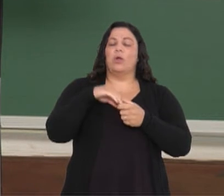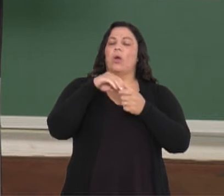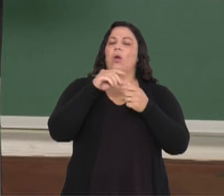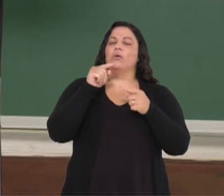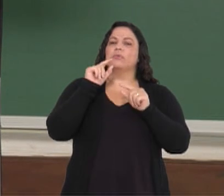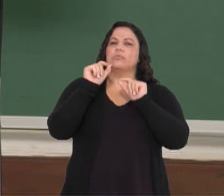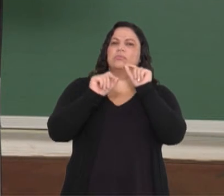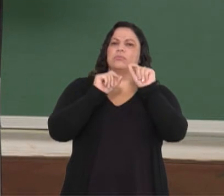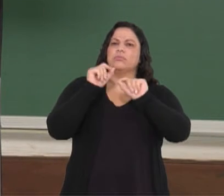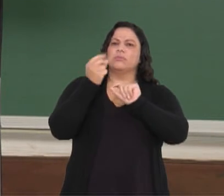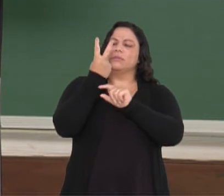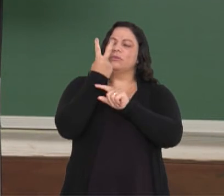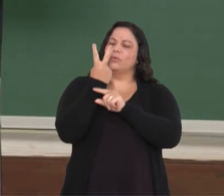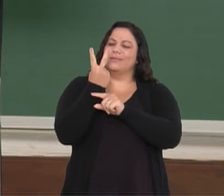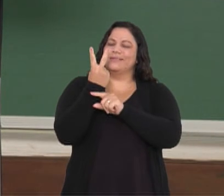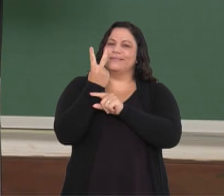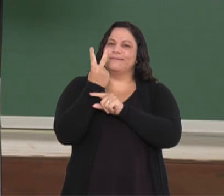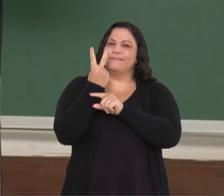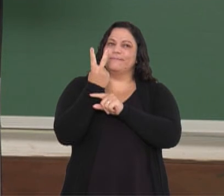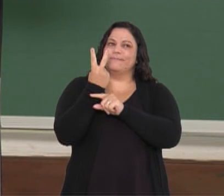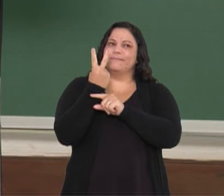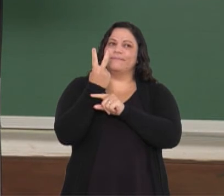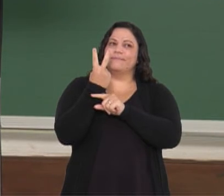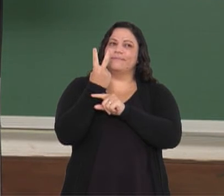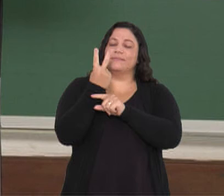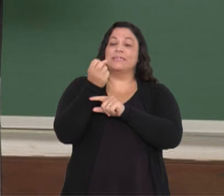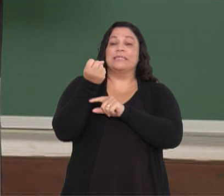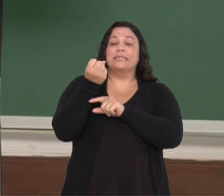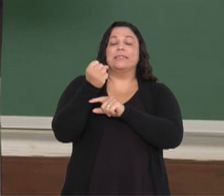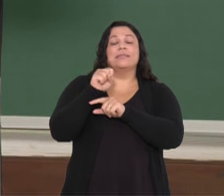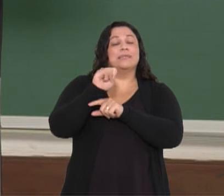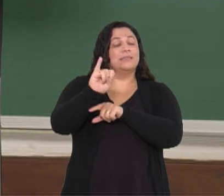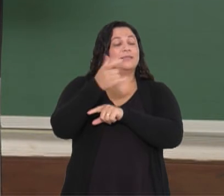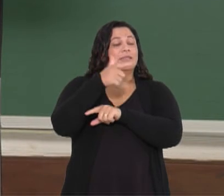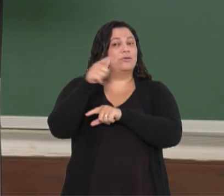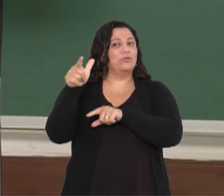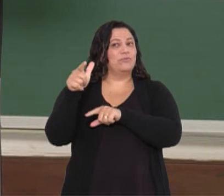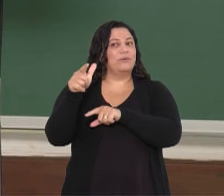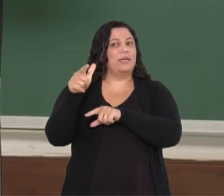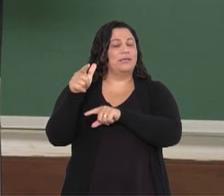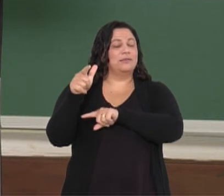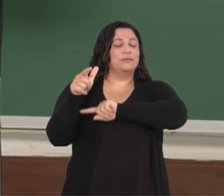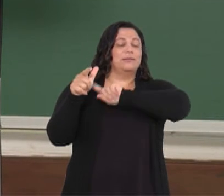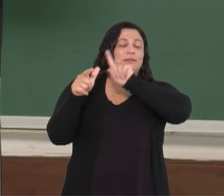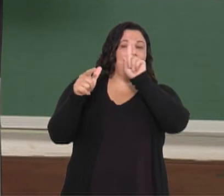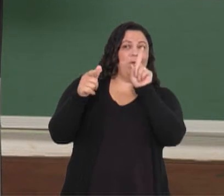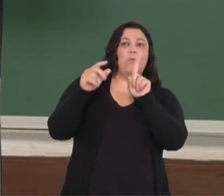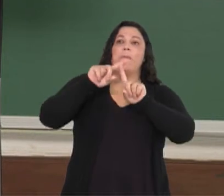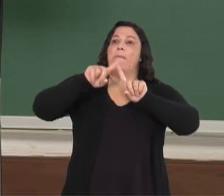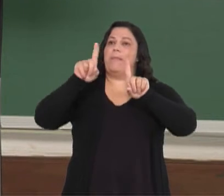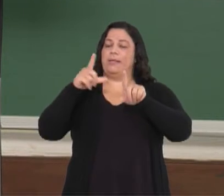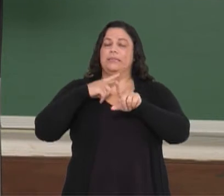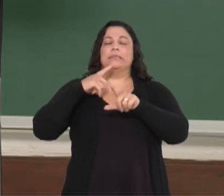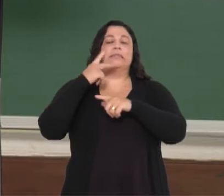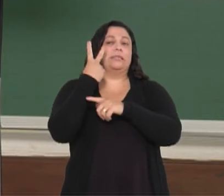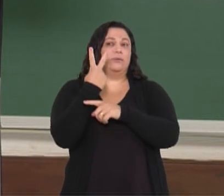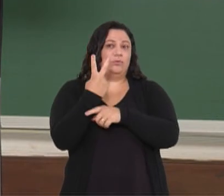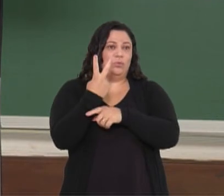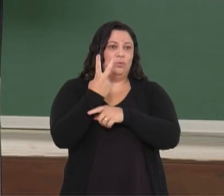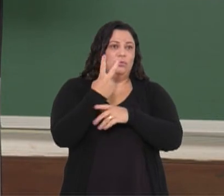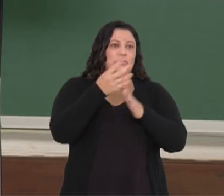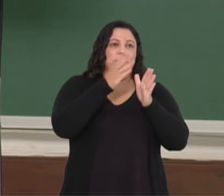Se não tivesse nenhum valor aqui, o primeiro número seria 1. Logo, eu tenho que pegar os próximos, que